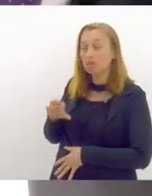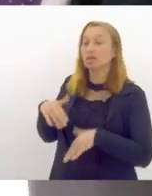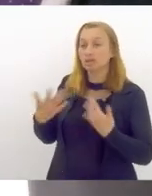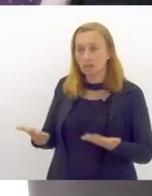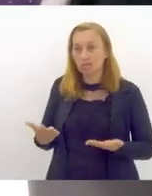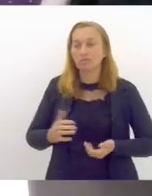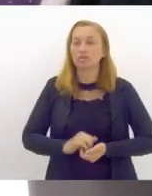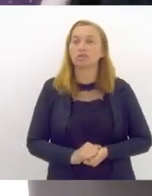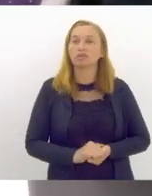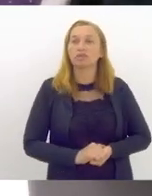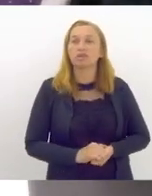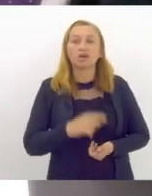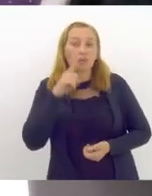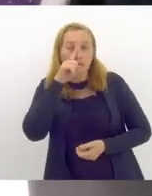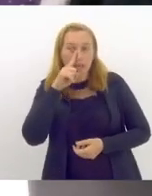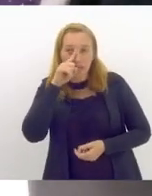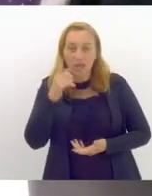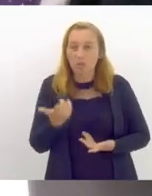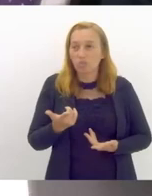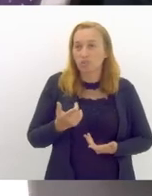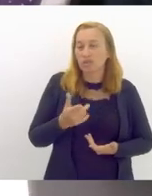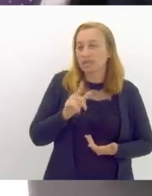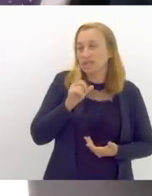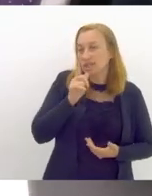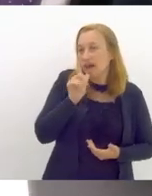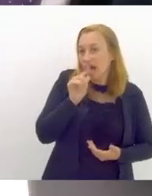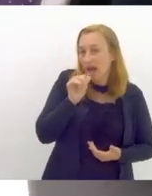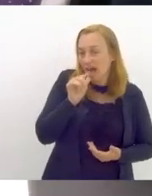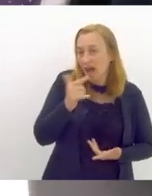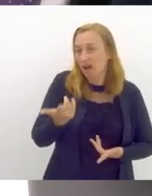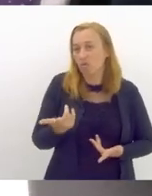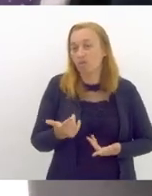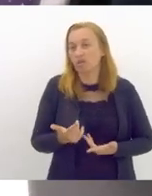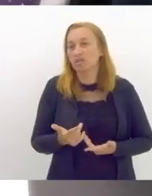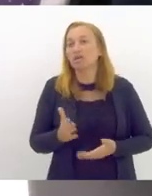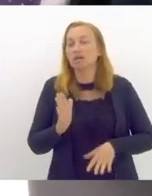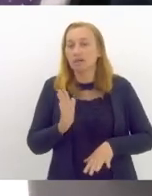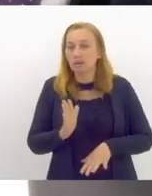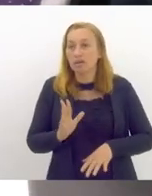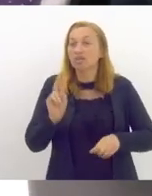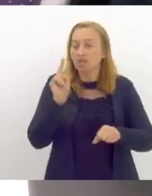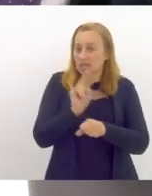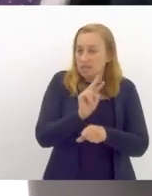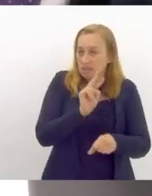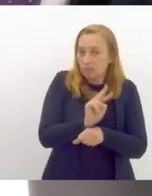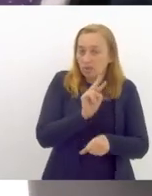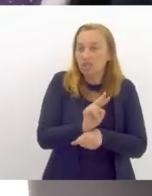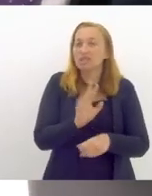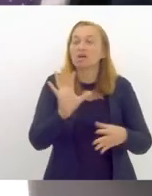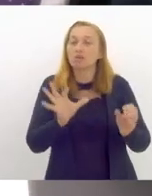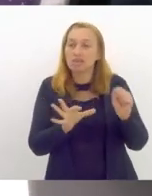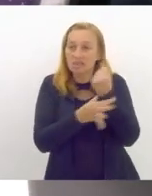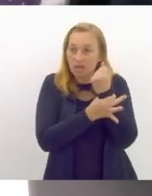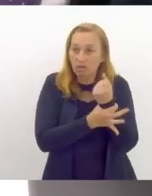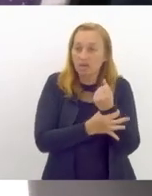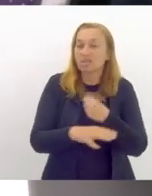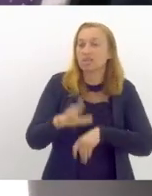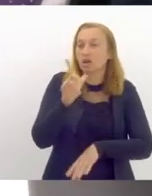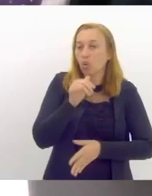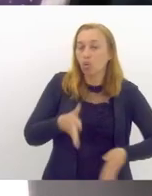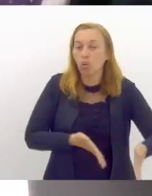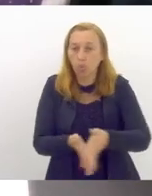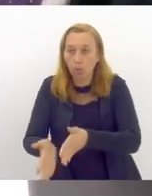é uma balela a dizer que tem risco da água do porque não tem risco porque já há margem de proteção no Rio já a lei federal estadual